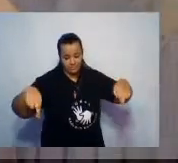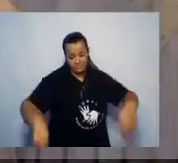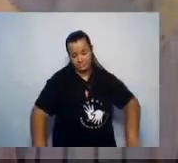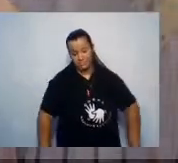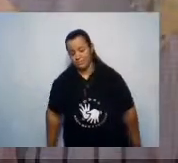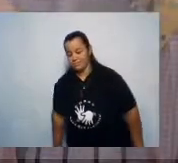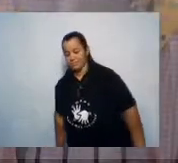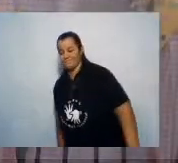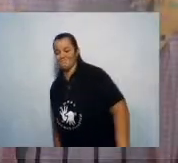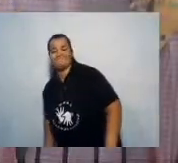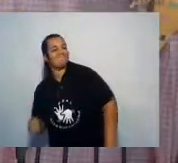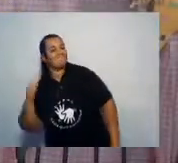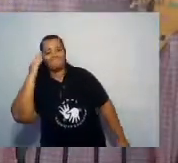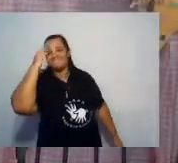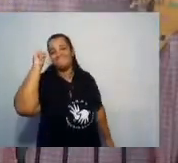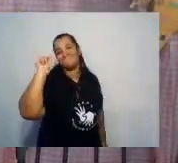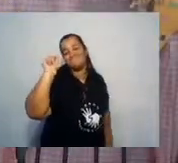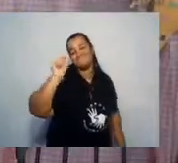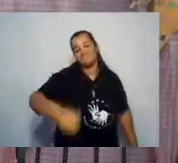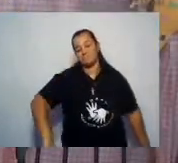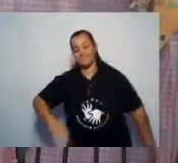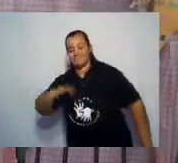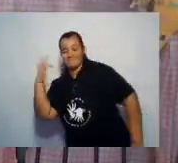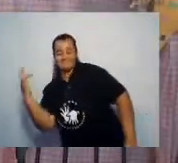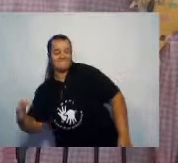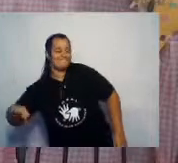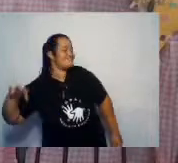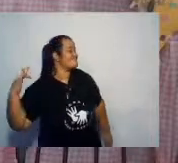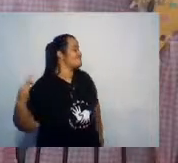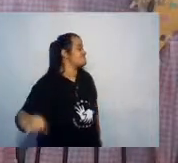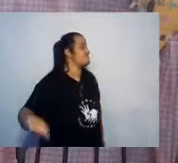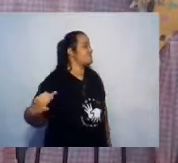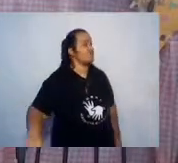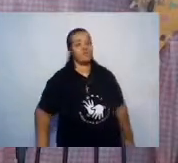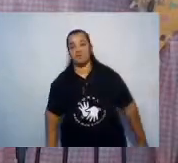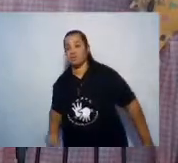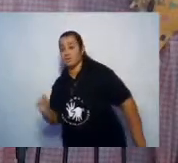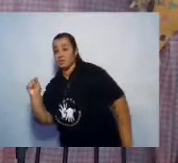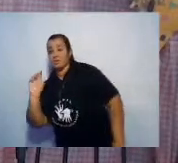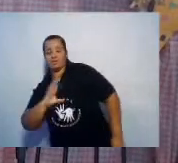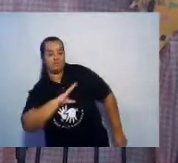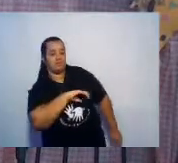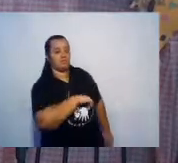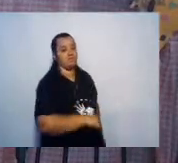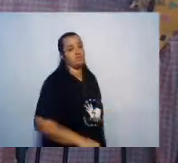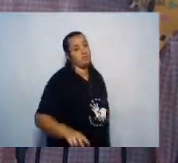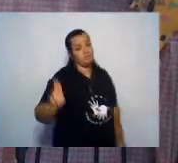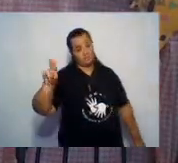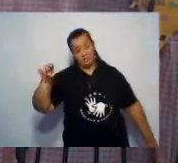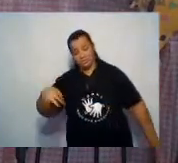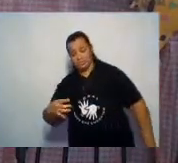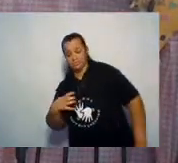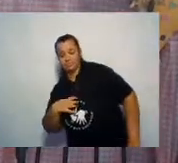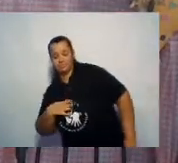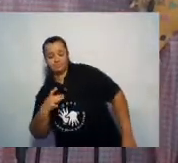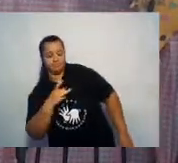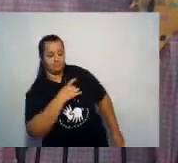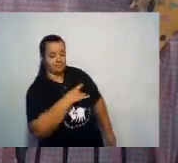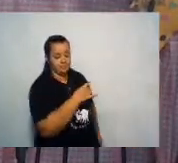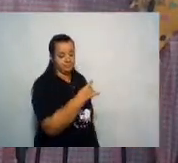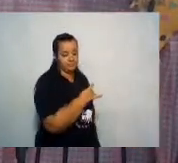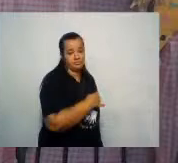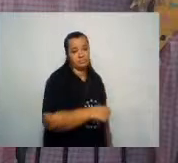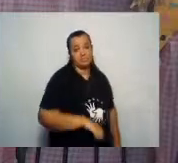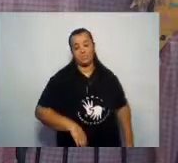a razão, não sabe quem vai machucar. Quem ama nunca sente medo